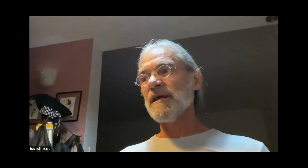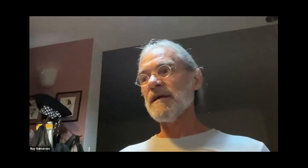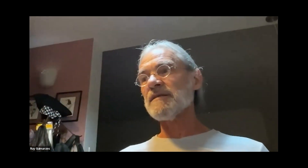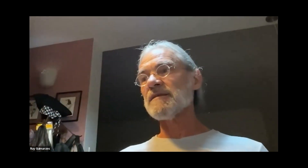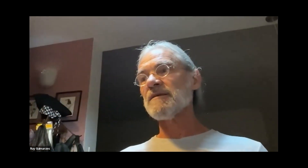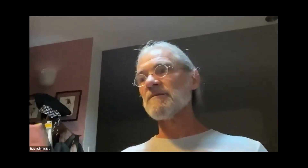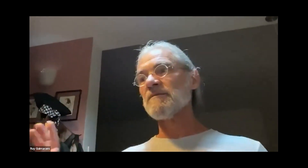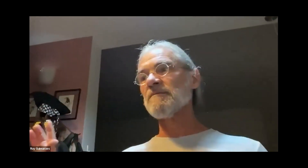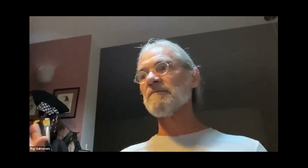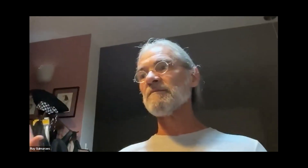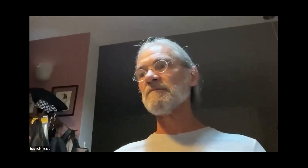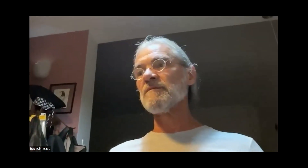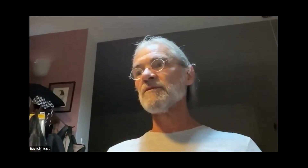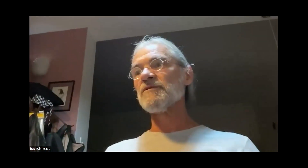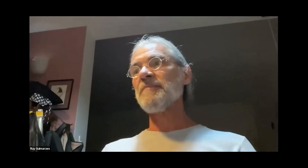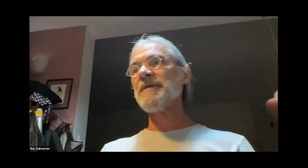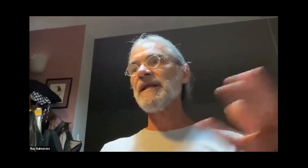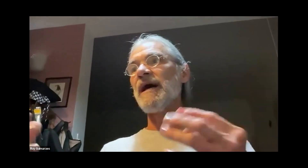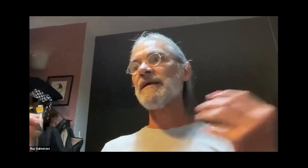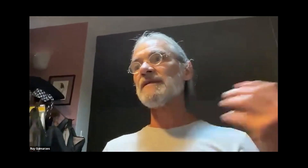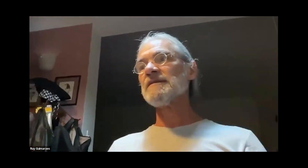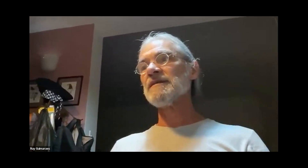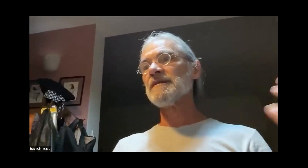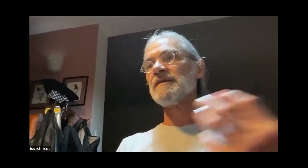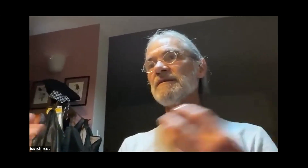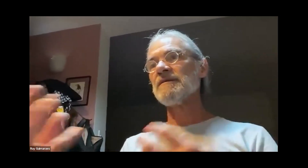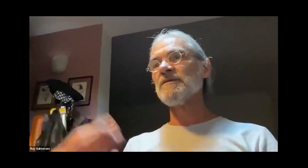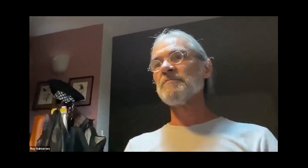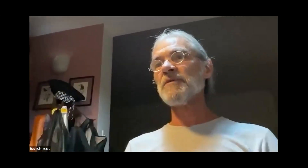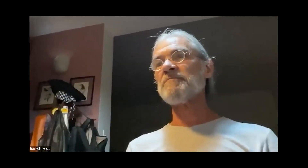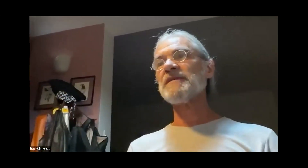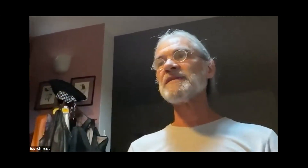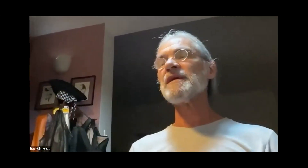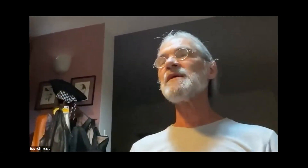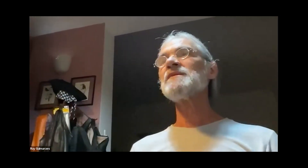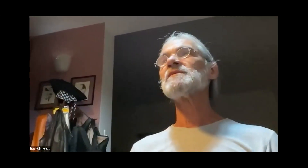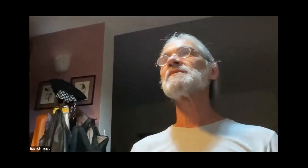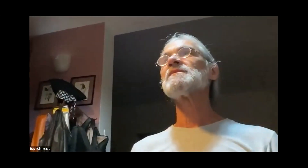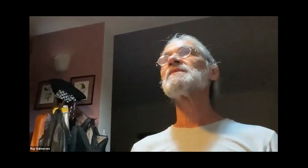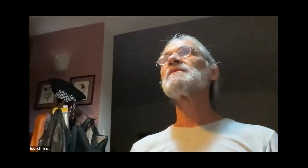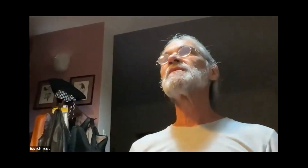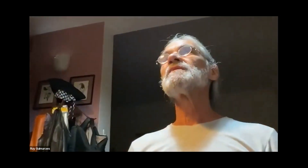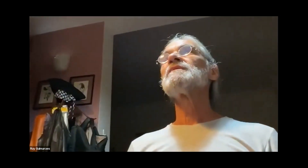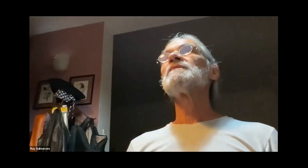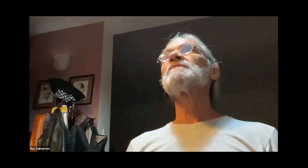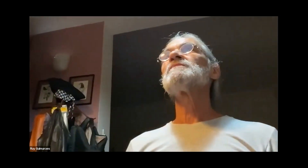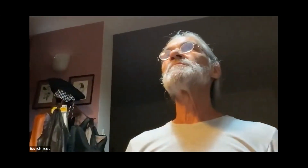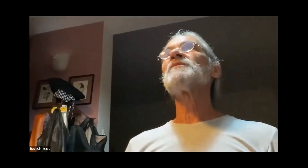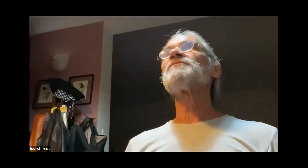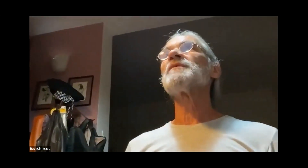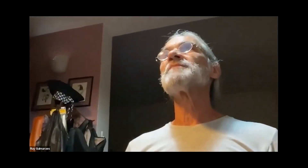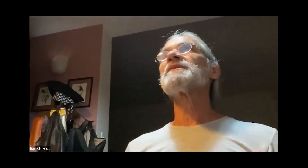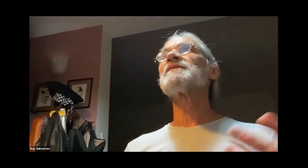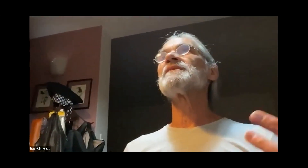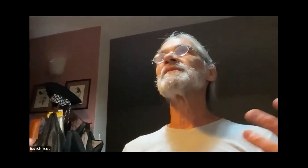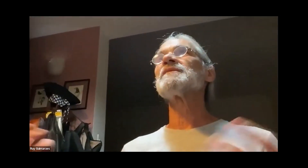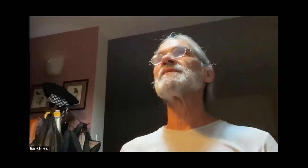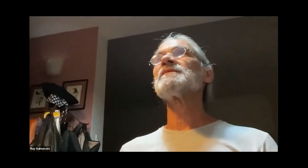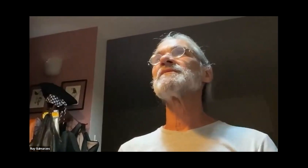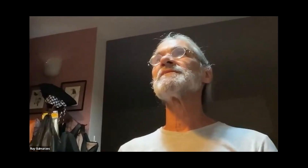essa integração com os familiares e o próprio paciente de uma